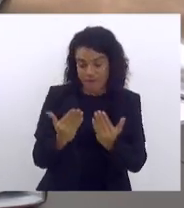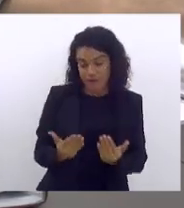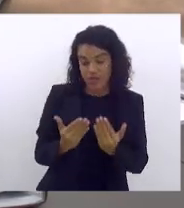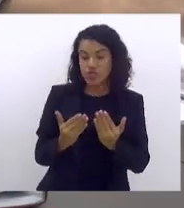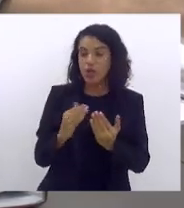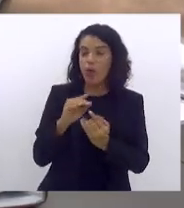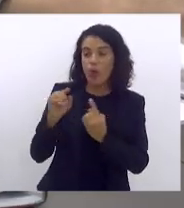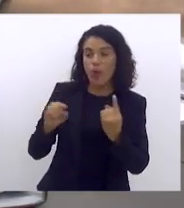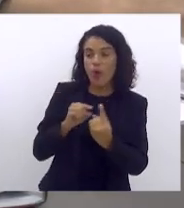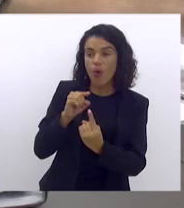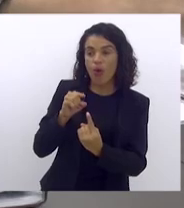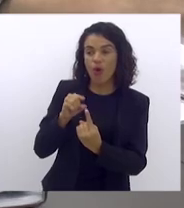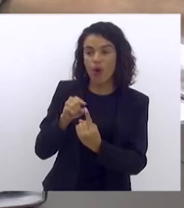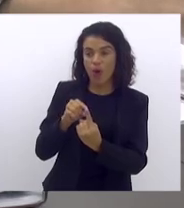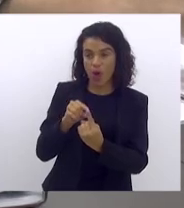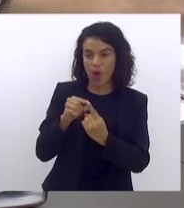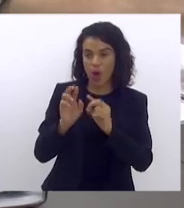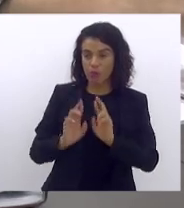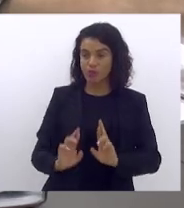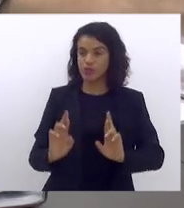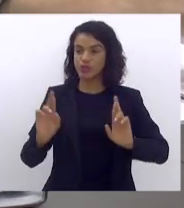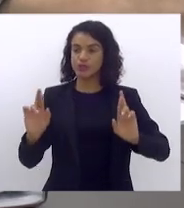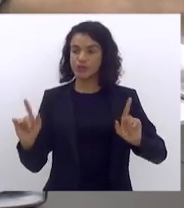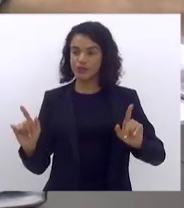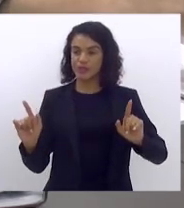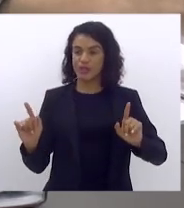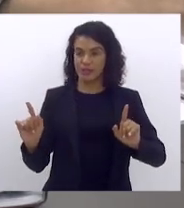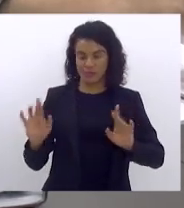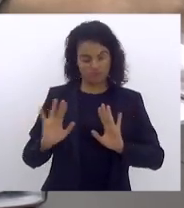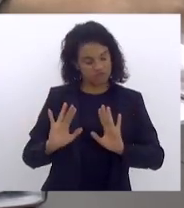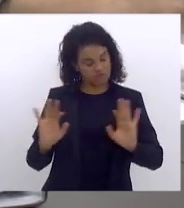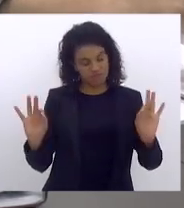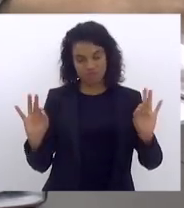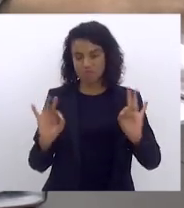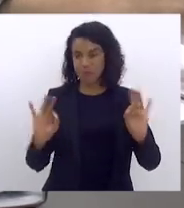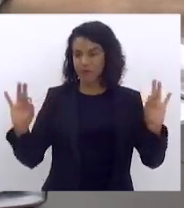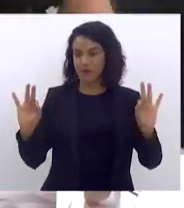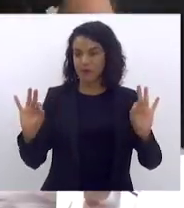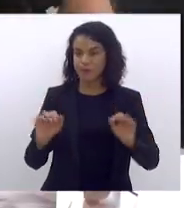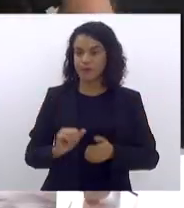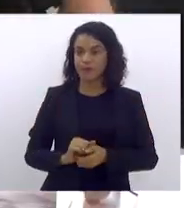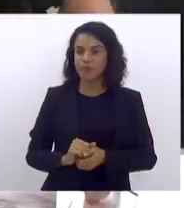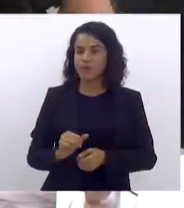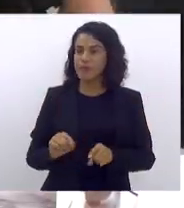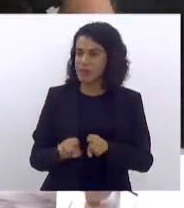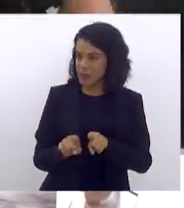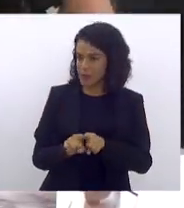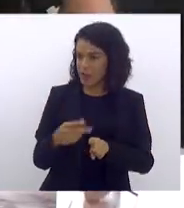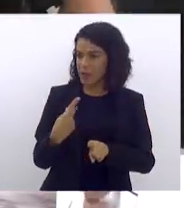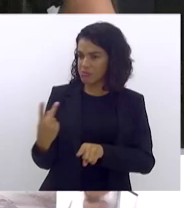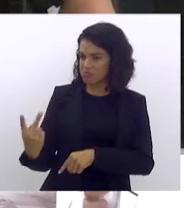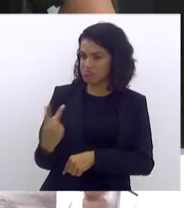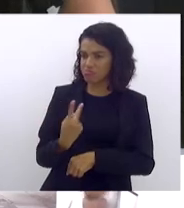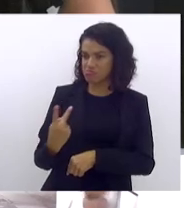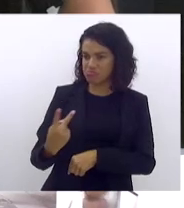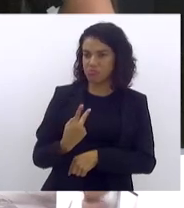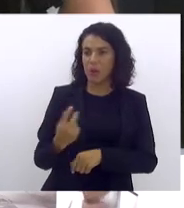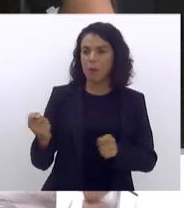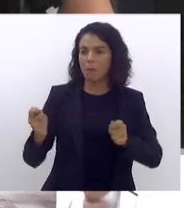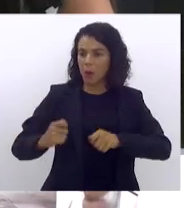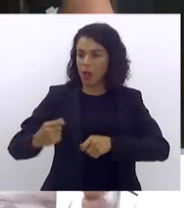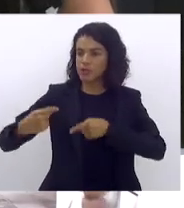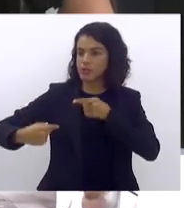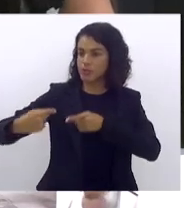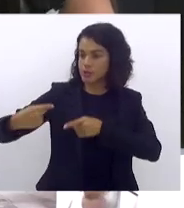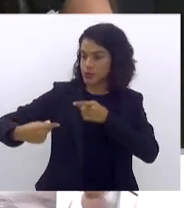exclusivamente esse objetivo, como, aliás, já expliquei e repeti. Está perfeito. E a gente pode, inclusive, estou absolutamente aberto a